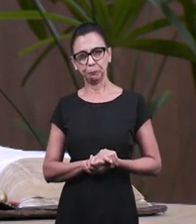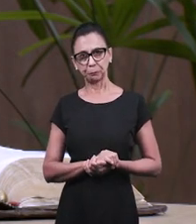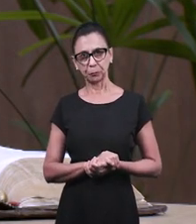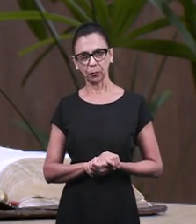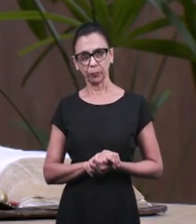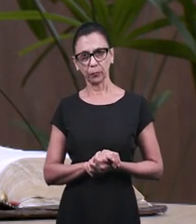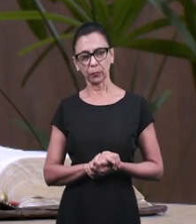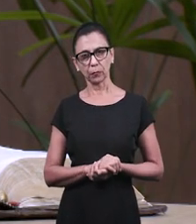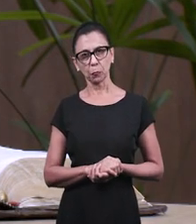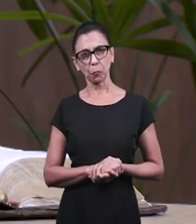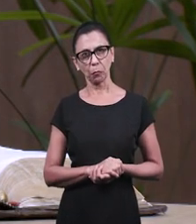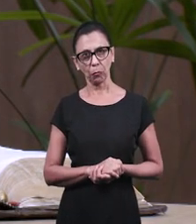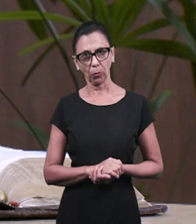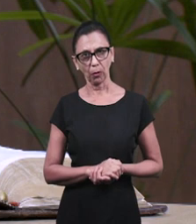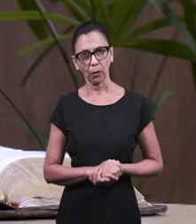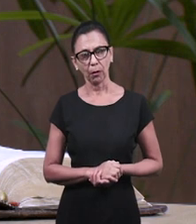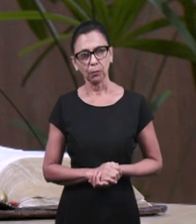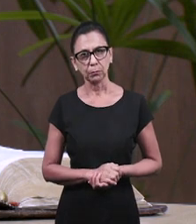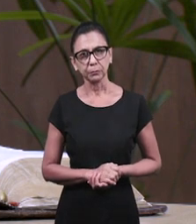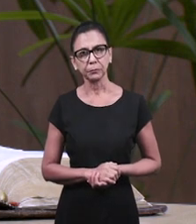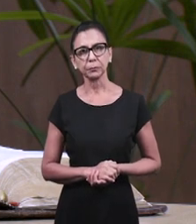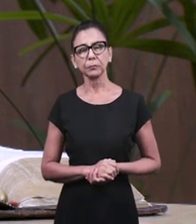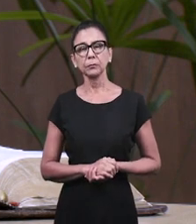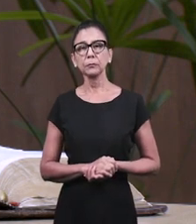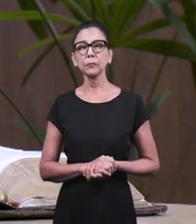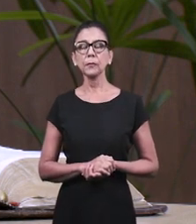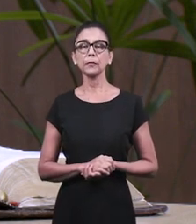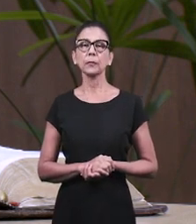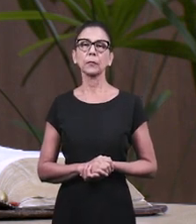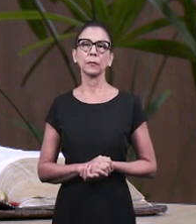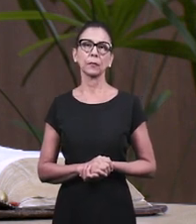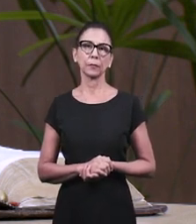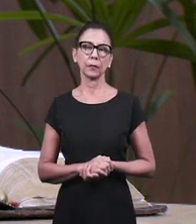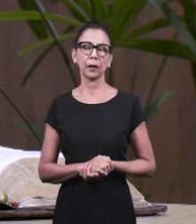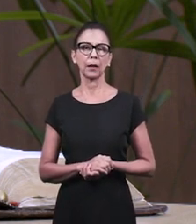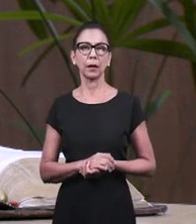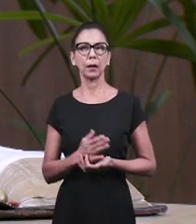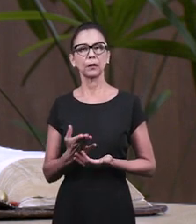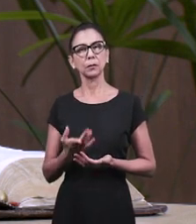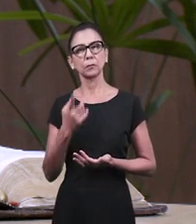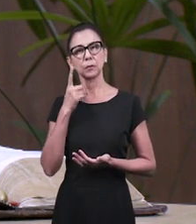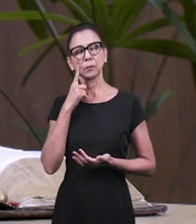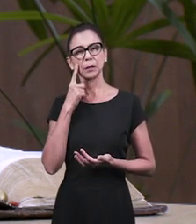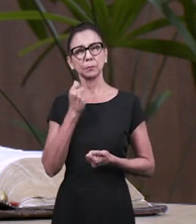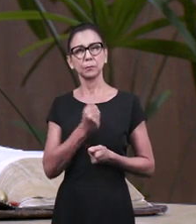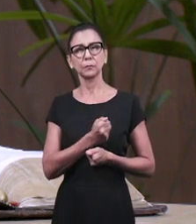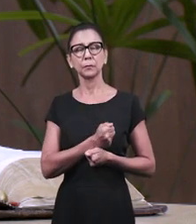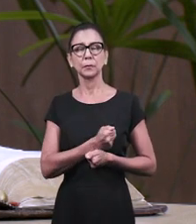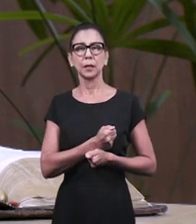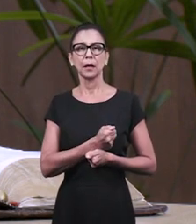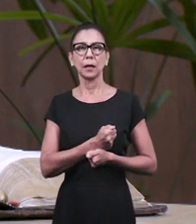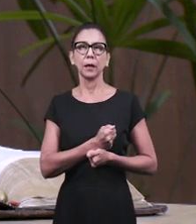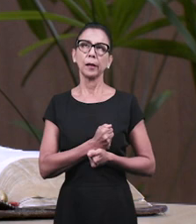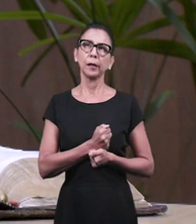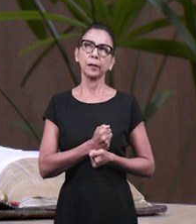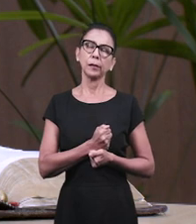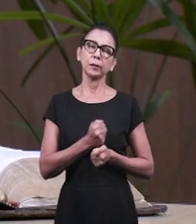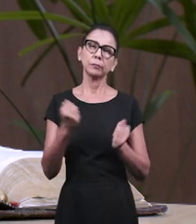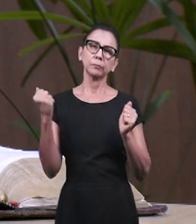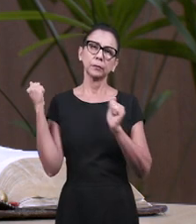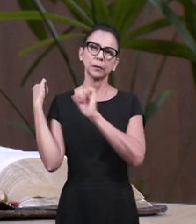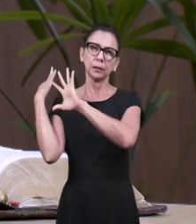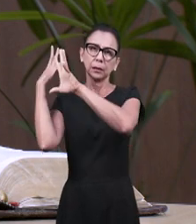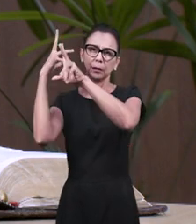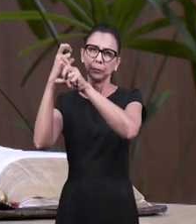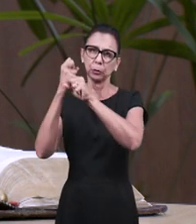ainda reportando ao que essa nova ordem de coisas, essa nova ordem que falamos